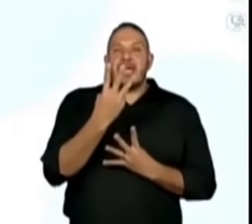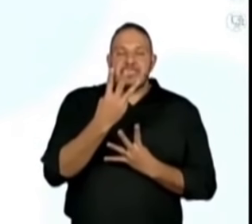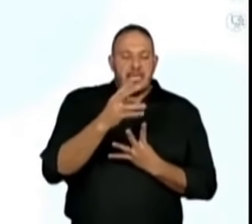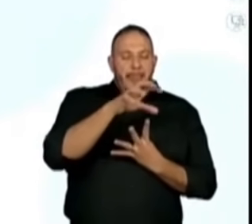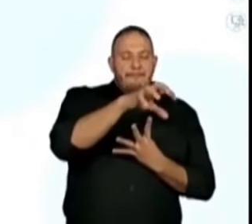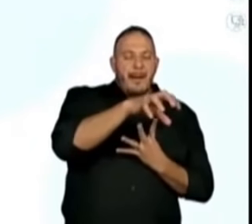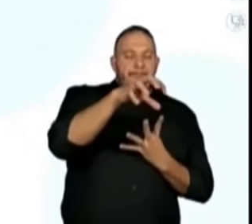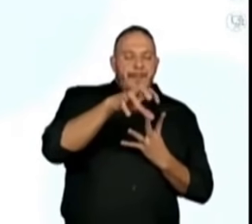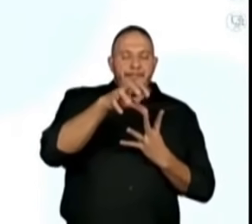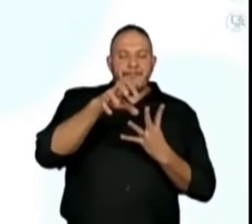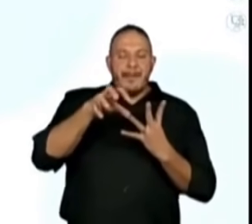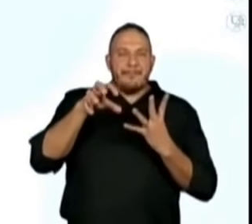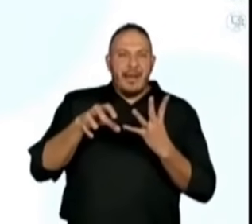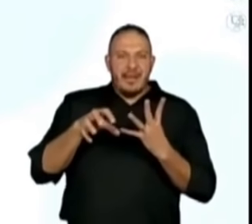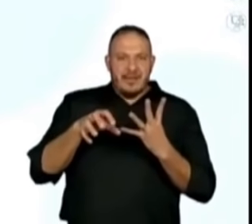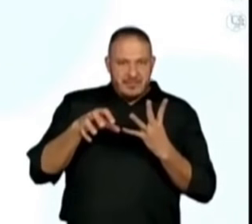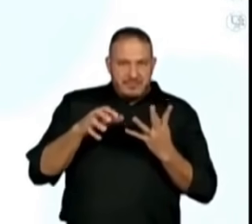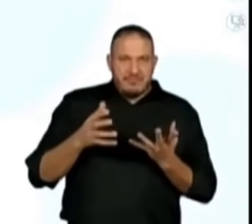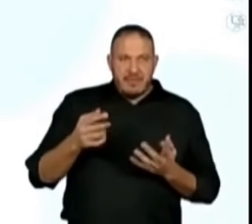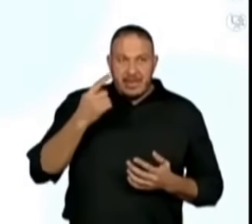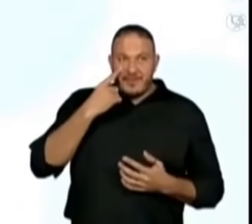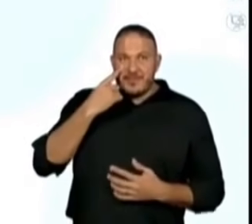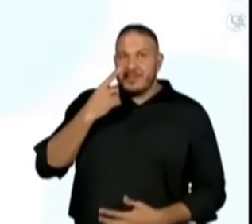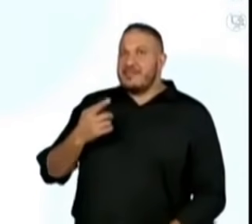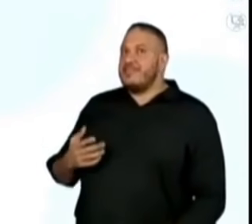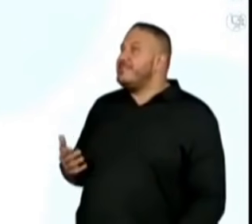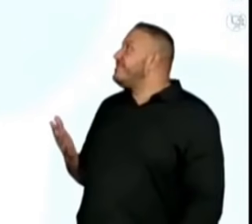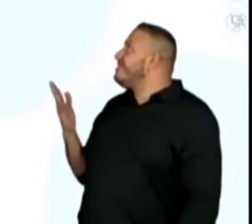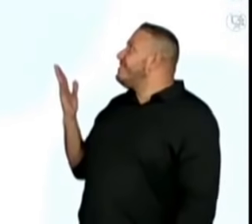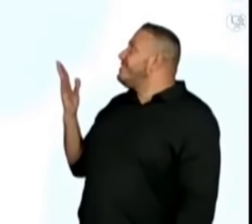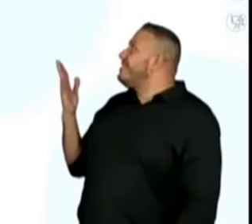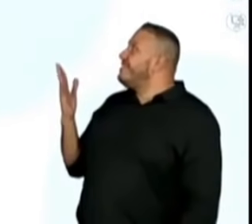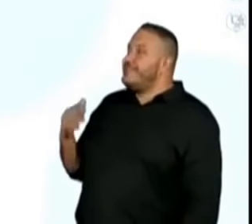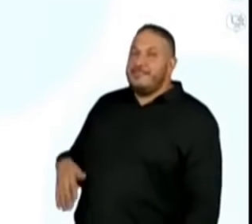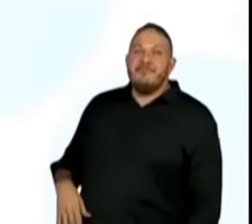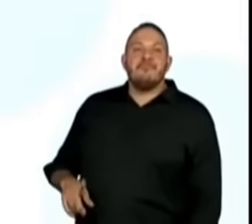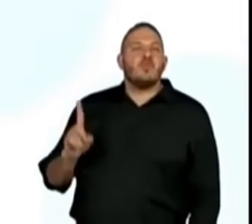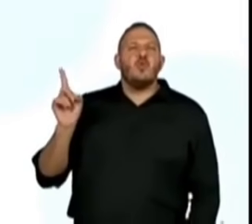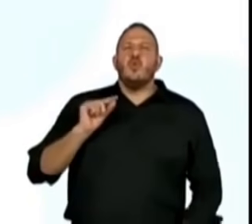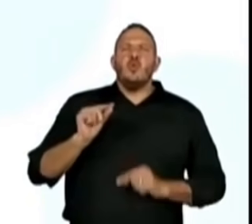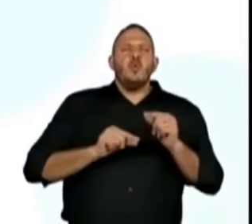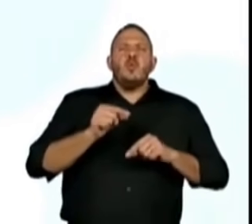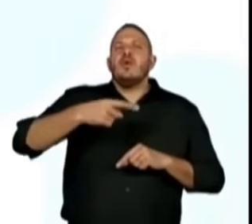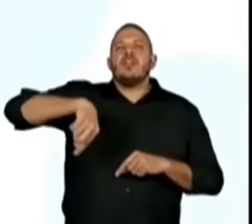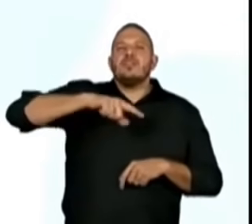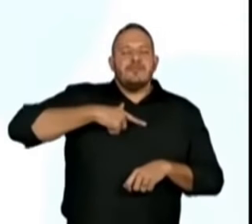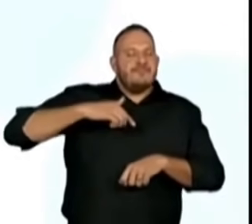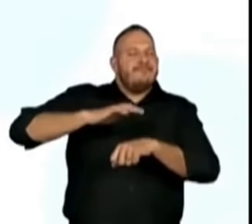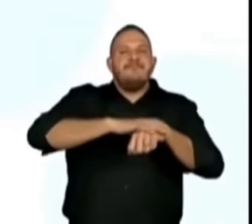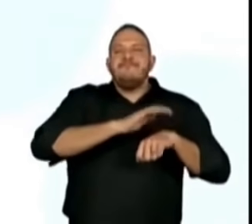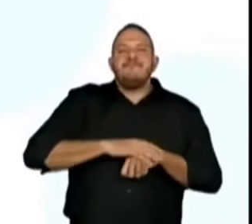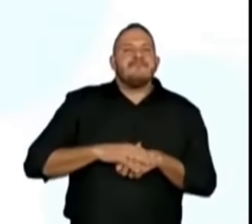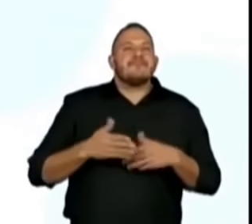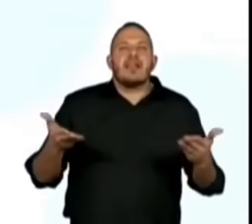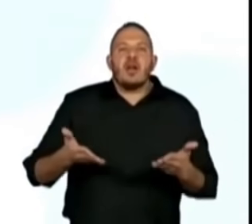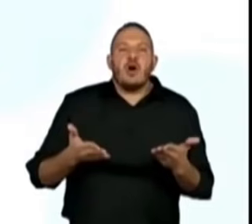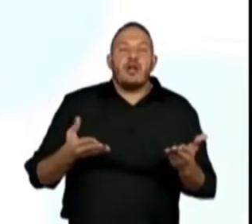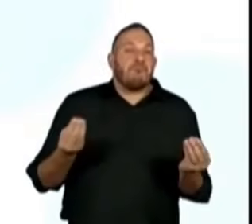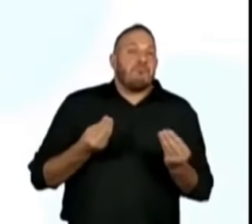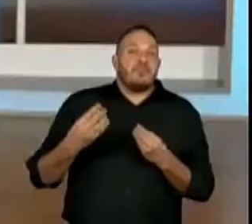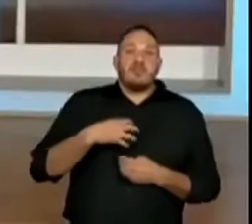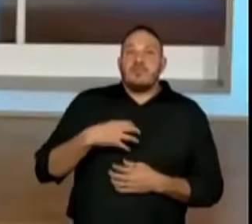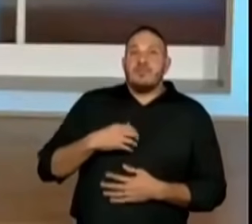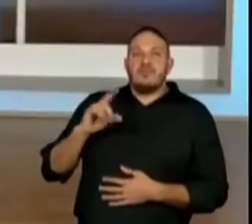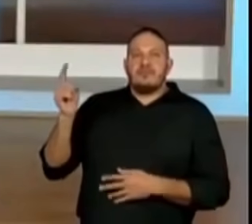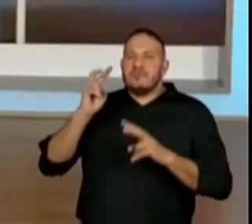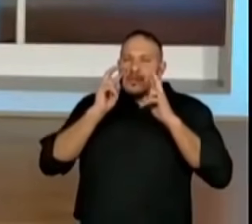3/4 partes. 3/4 partes, tá vendo aqui? E aí, o que que a gente tem que fazer, então, nesse caso? Eu